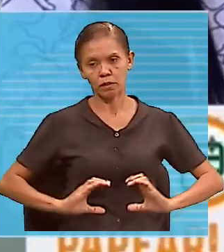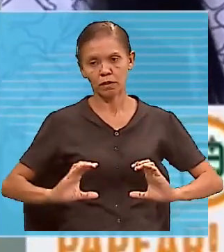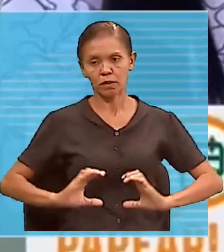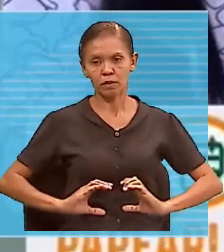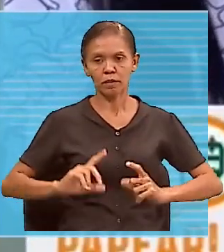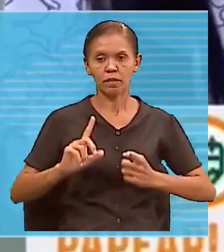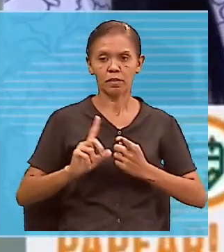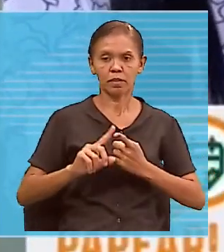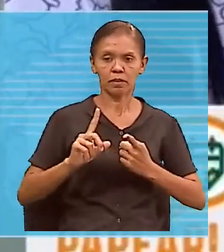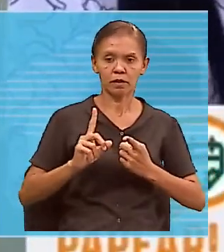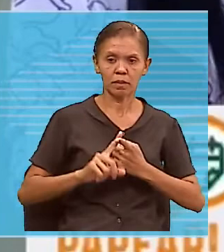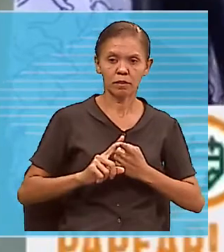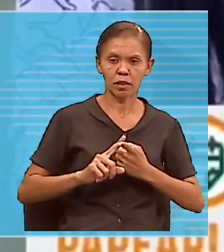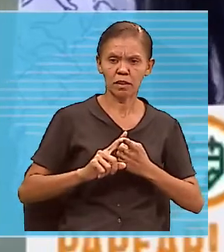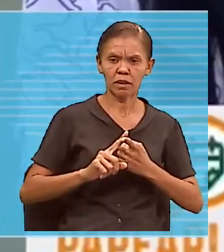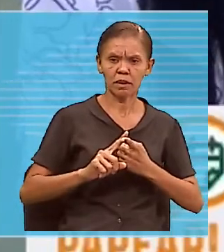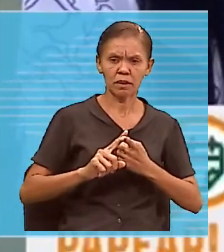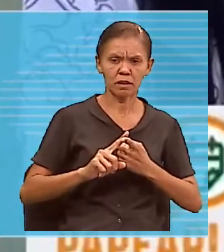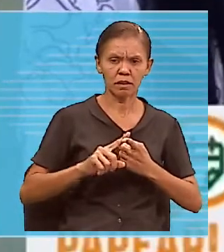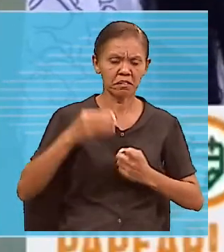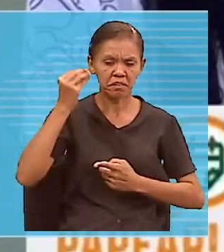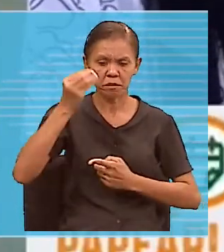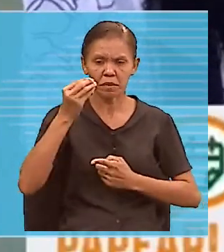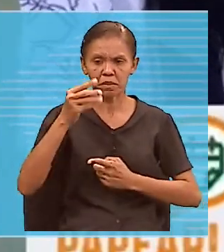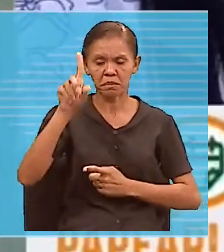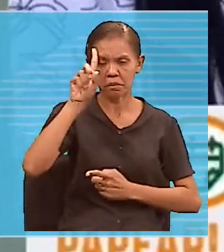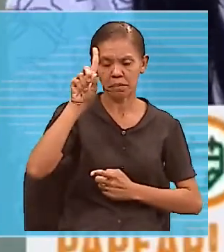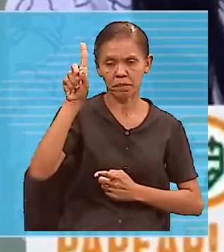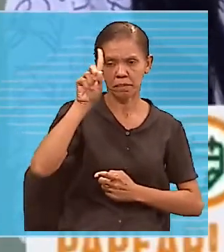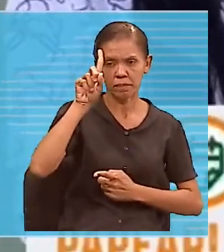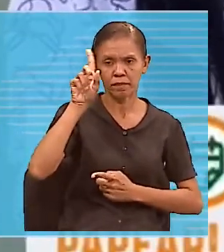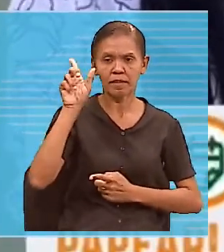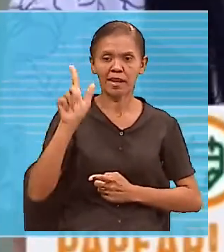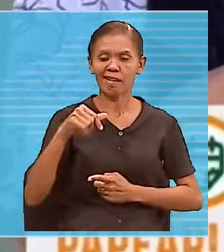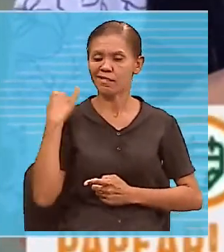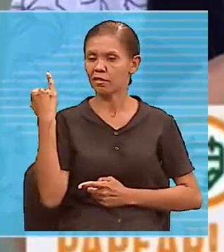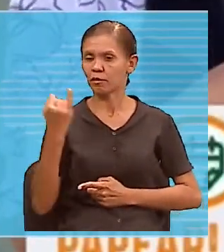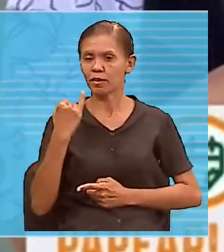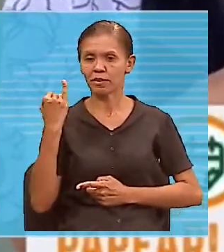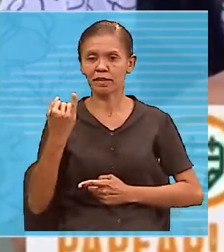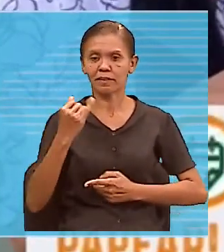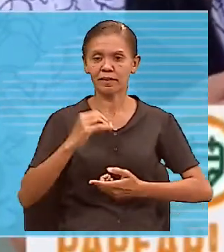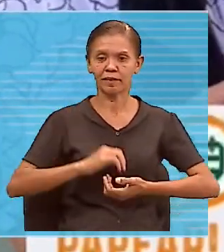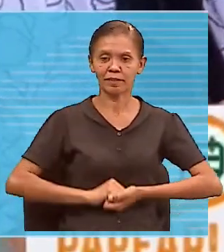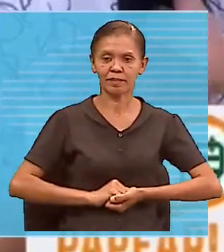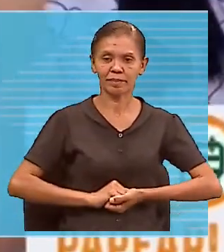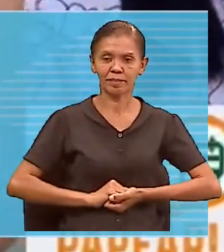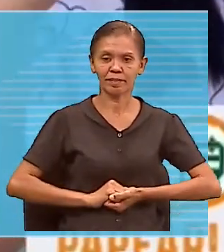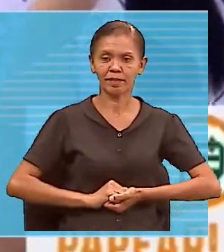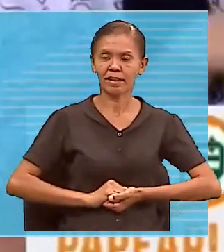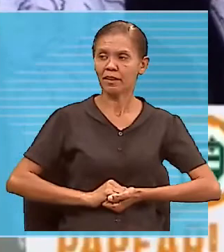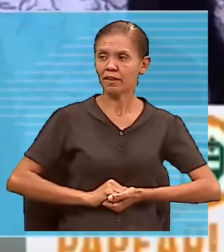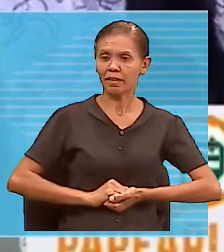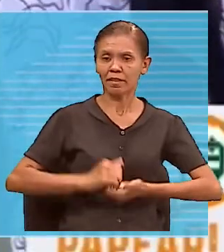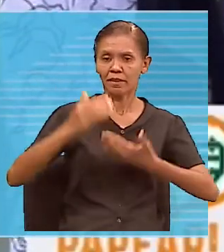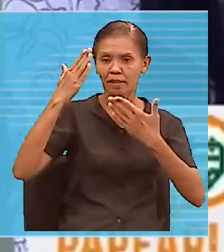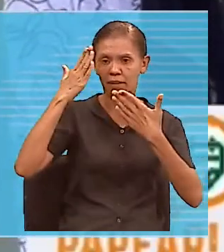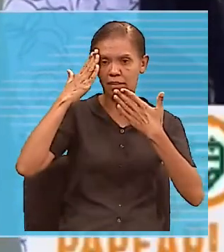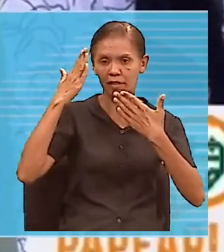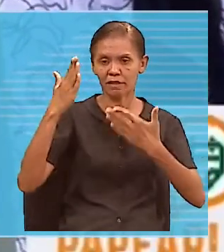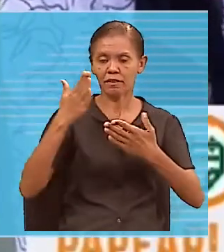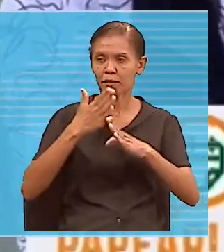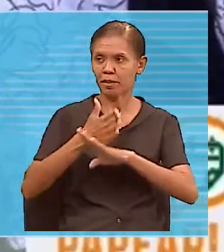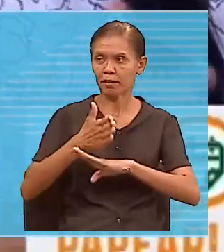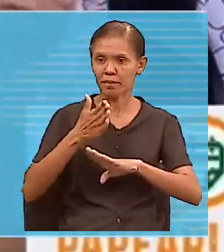importante, é muito bom. Eu quero agradecer a sua participação, agradecer essa iniciativa maravilhosa. Eu dizia antes da gente